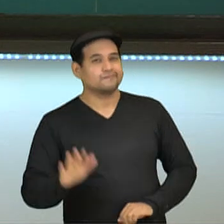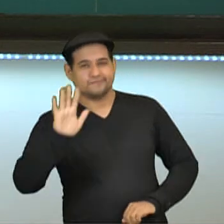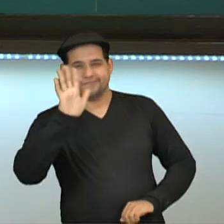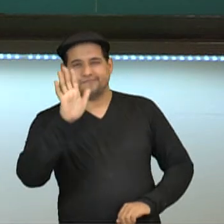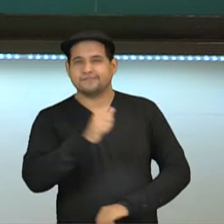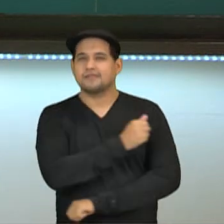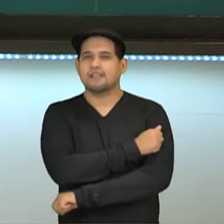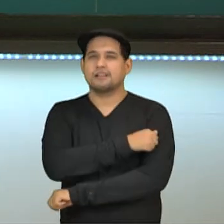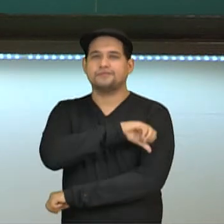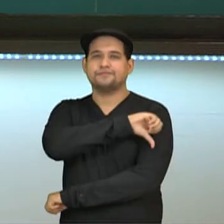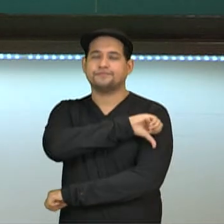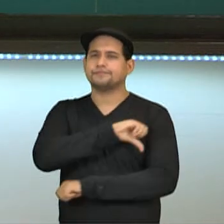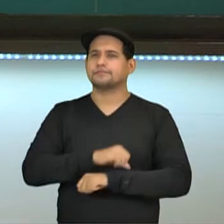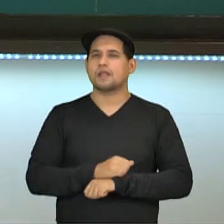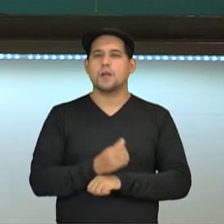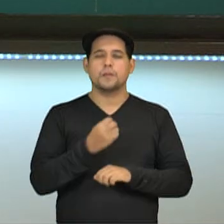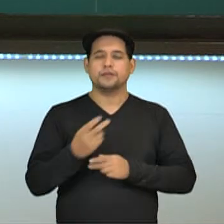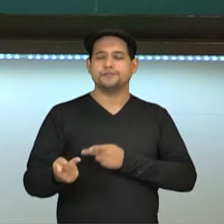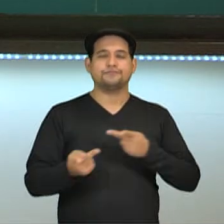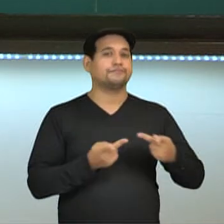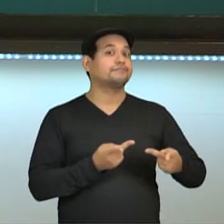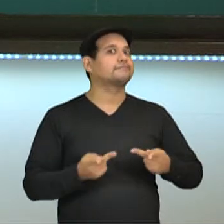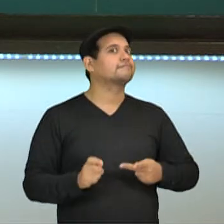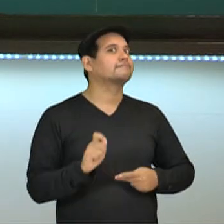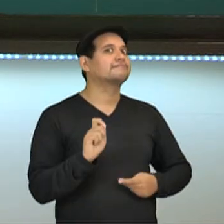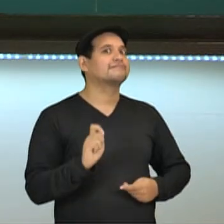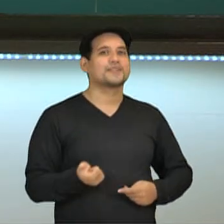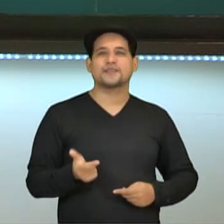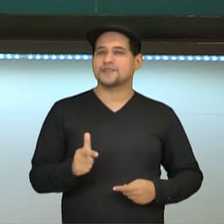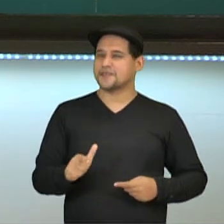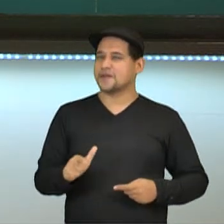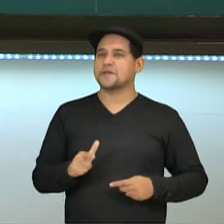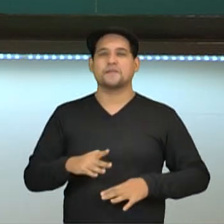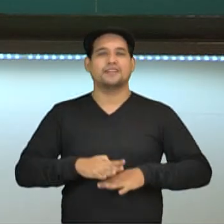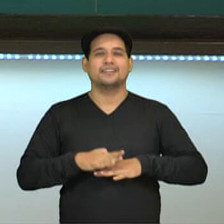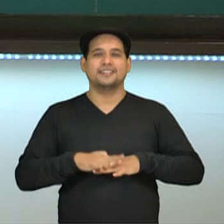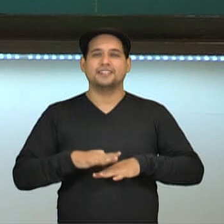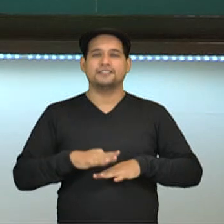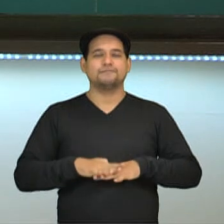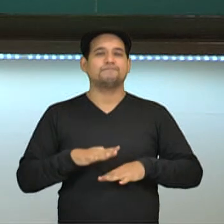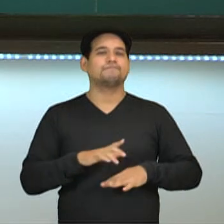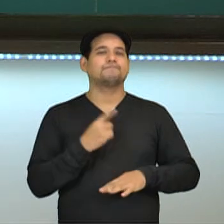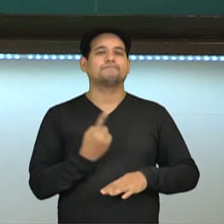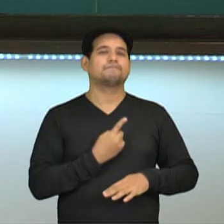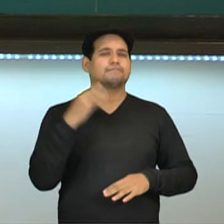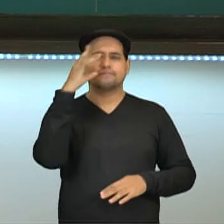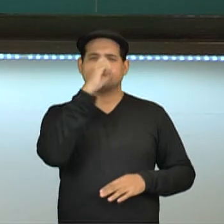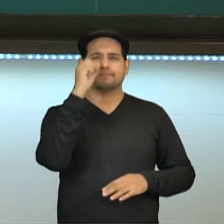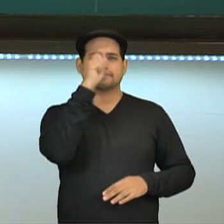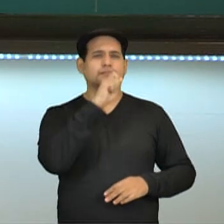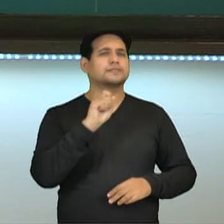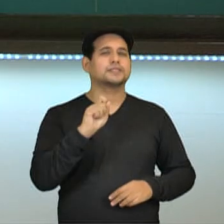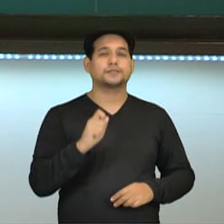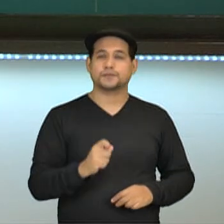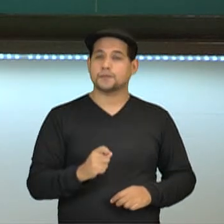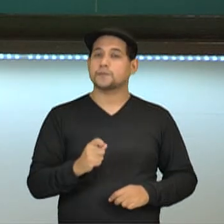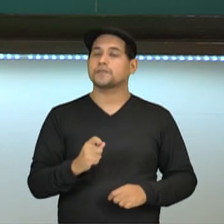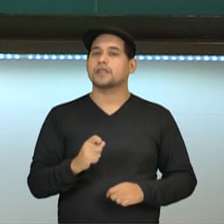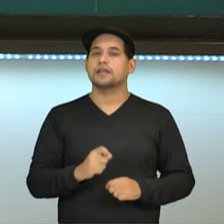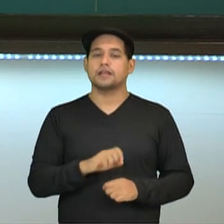Olá, estudantes do nono ano, sejam bem-vindos a mais uma aula de matemática, onde estamos aprendendo equações do segundo